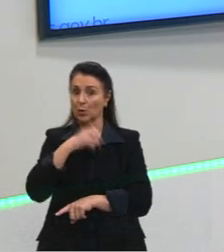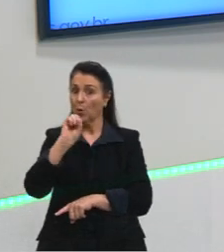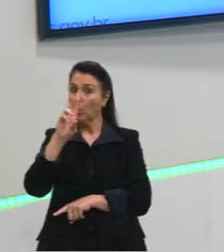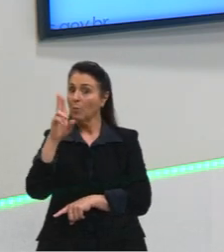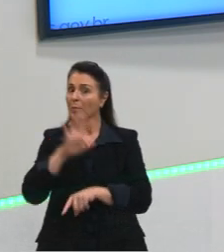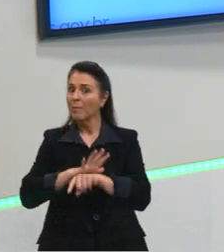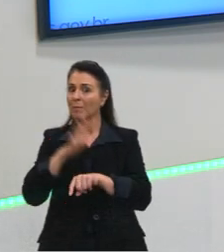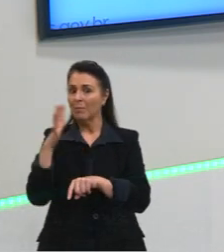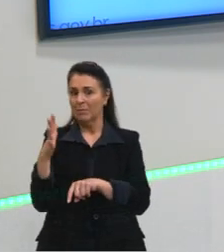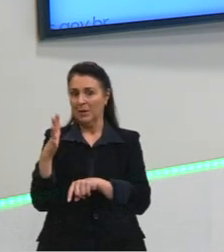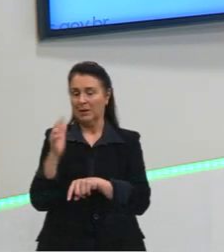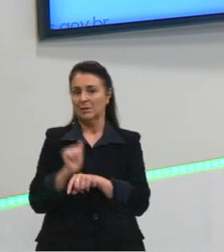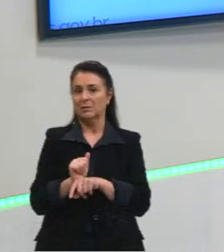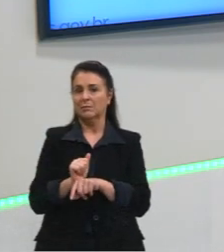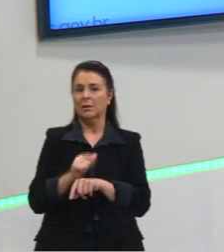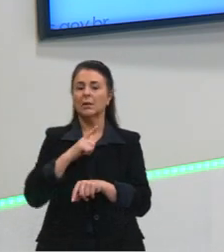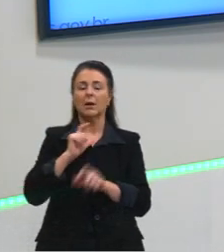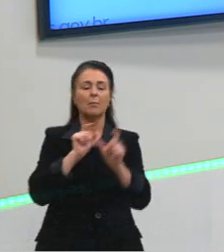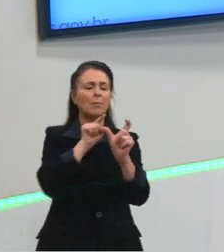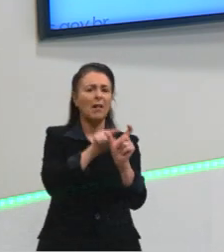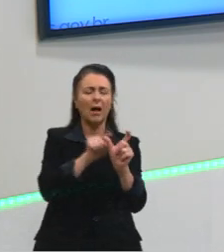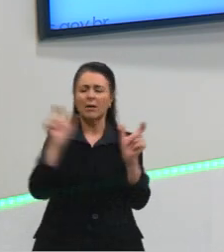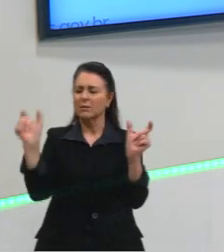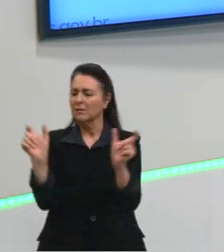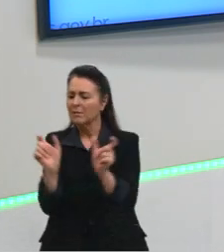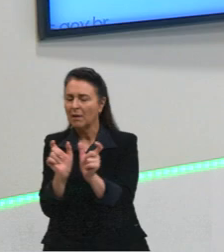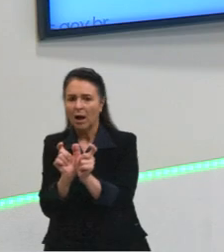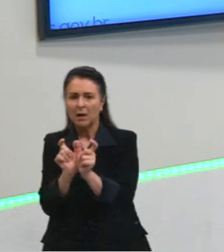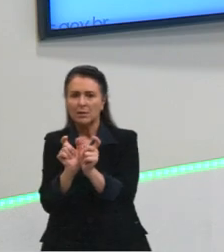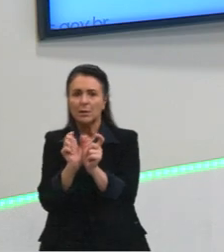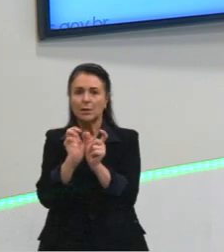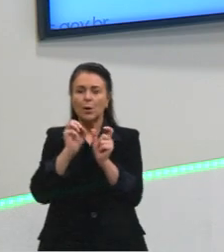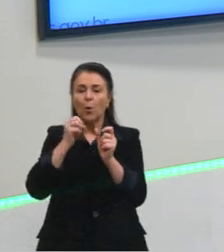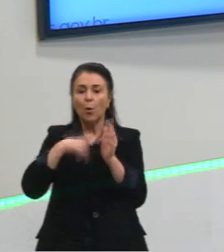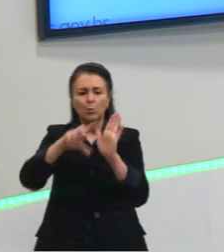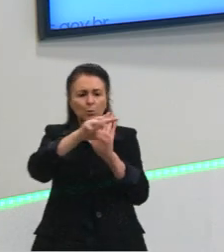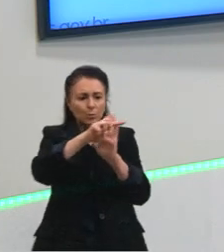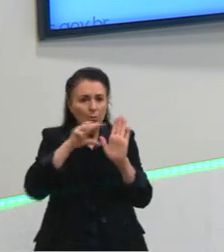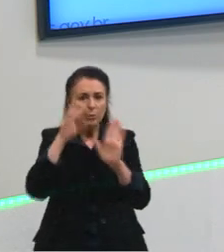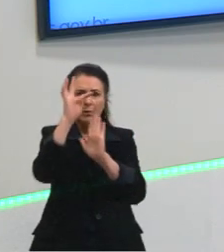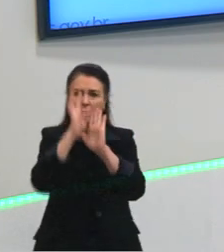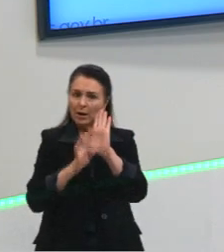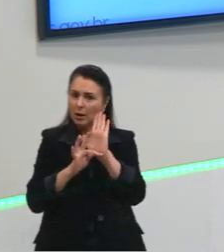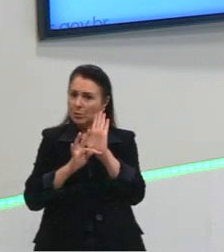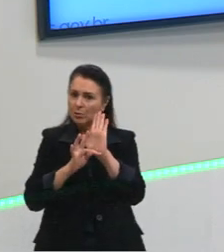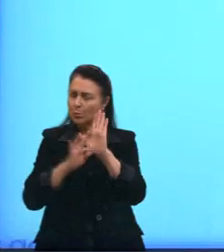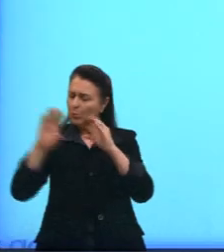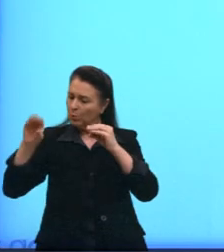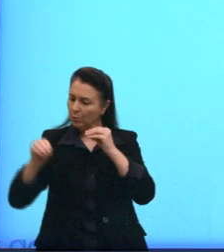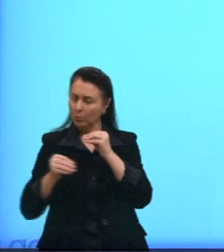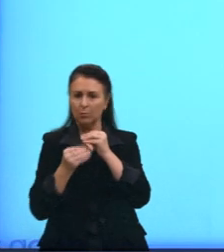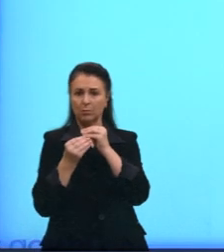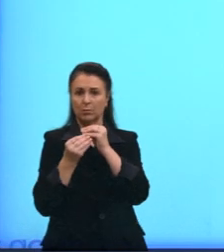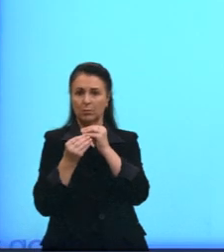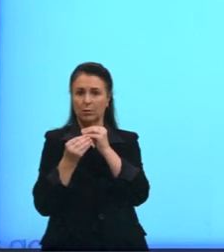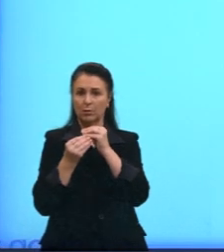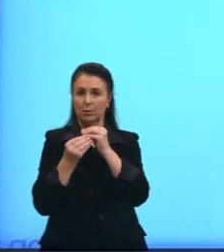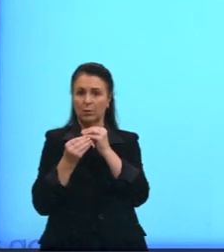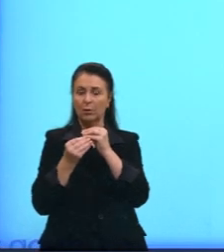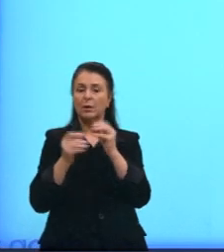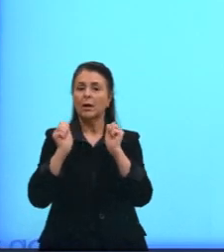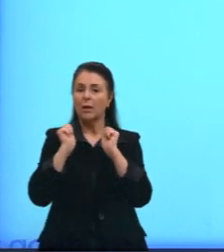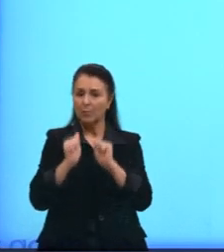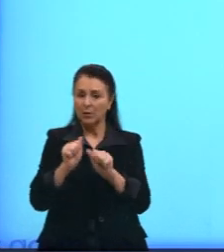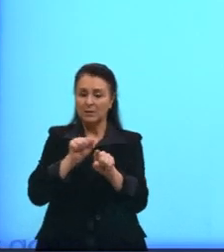gente viu nos exemplo sem palavras frases e expressões onde sentenças completas tá E ela pode ser então a